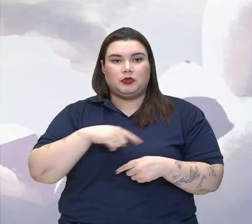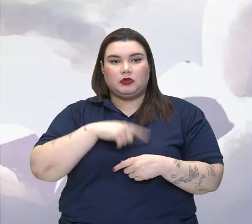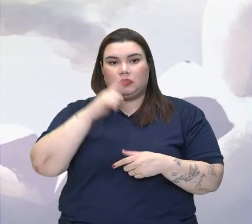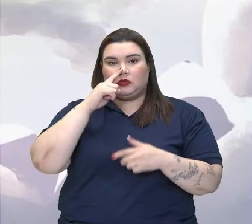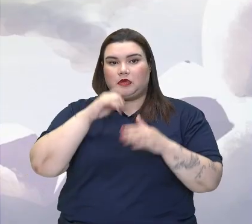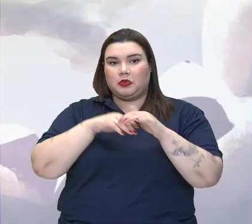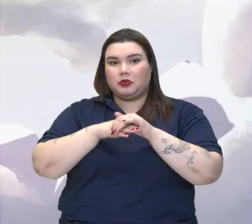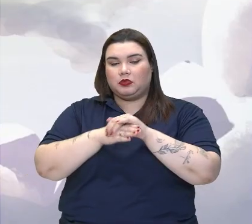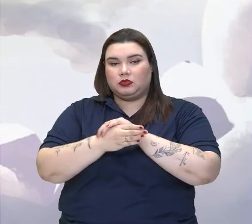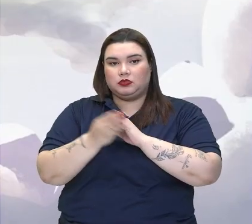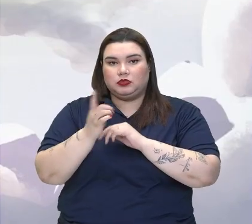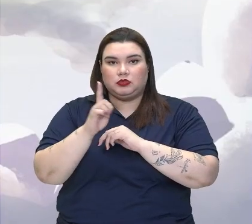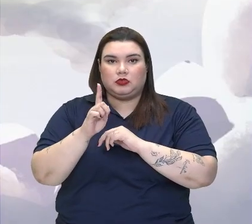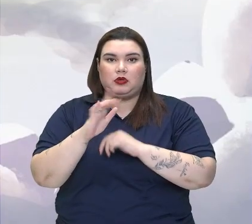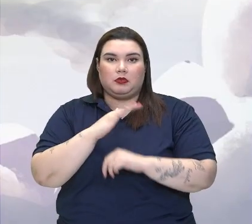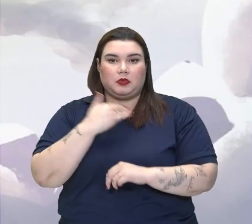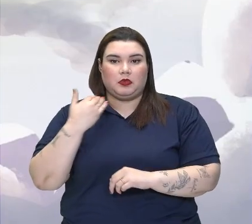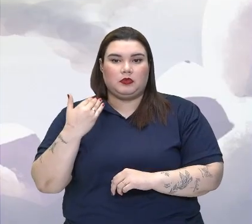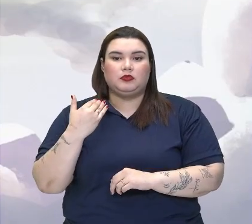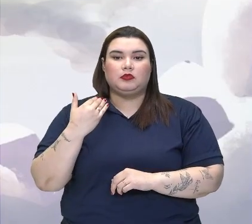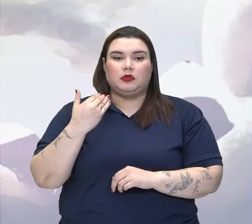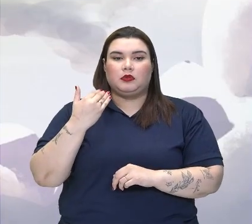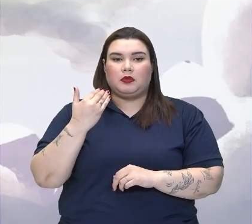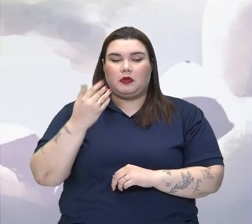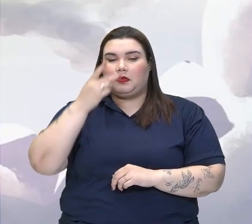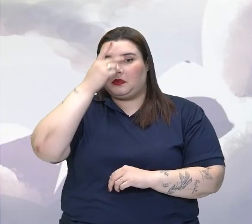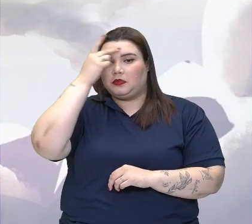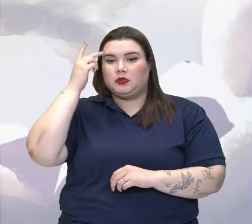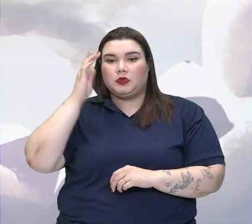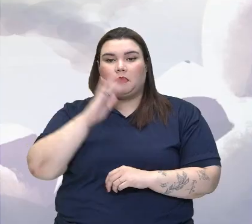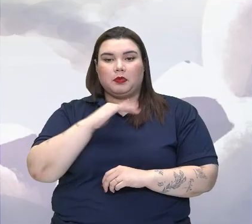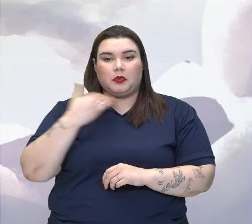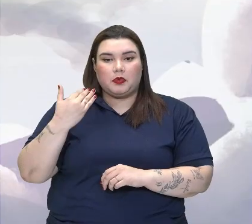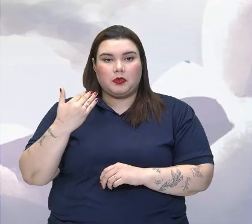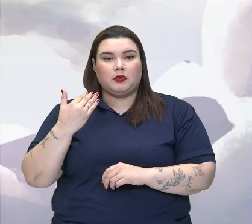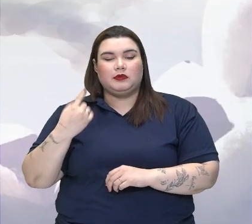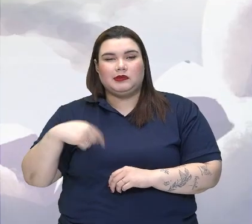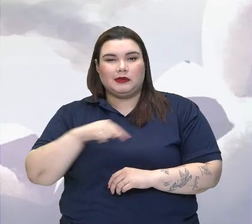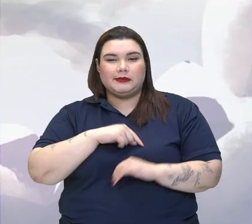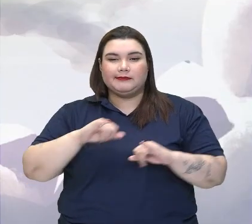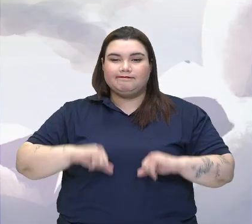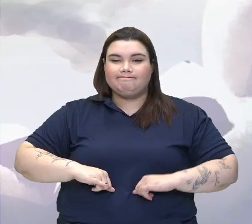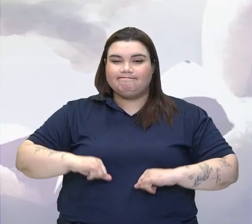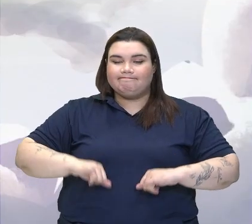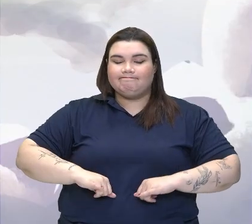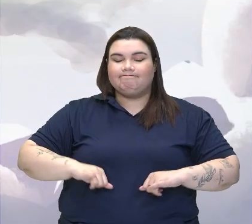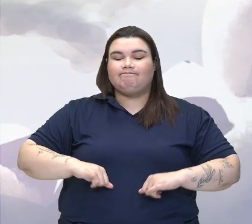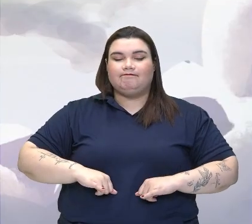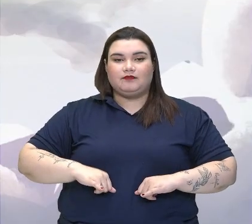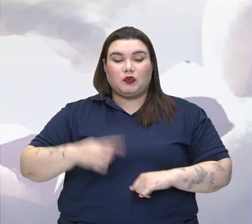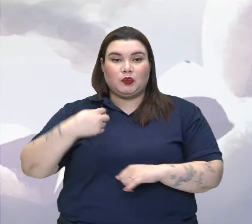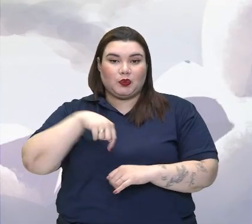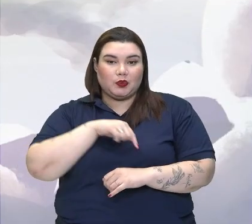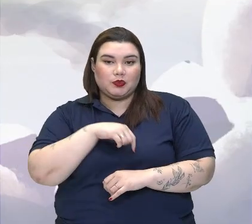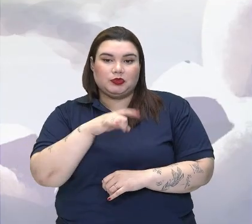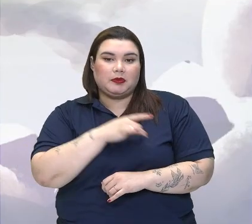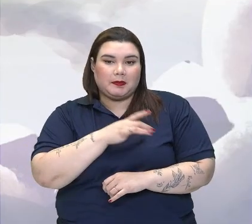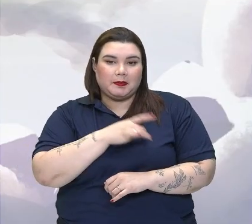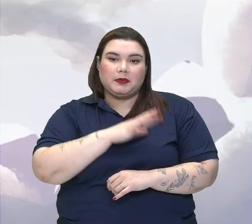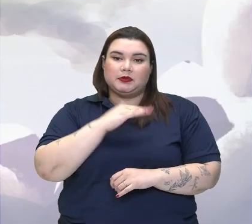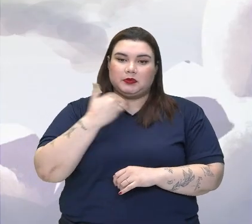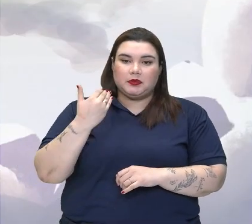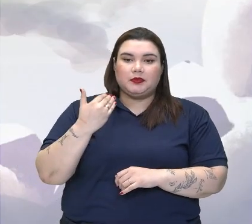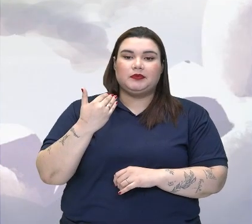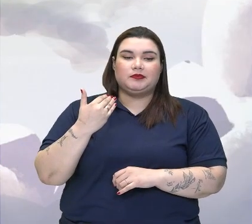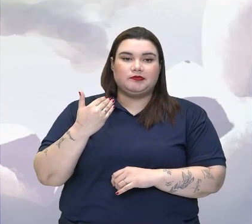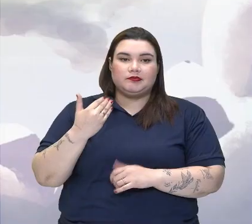né, com o fenômeno da morte. Quando morre um ente querido nosso, ainda é muito dolorido. Nós temos medo de morrer,